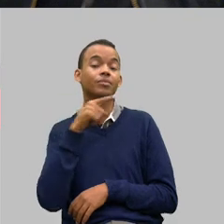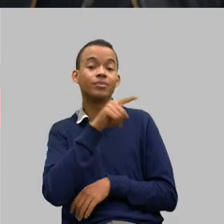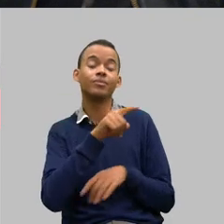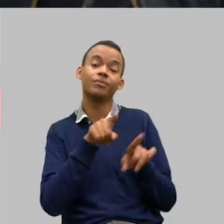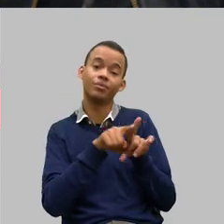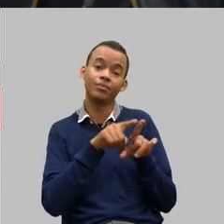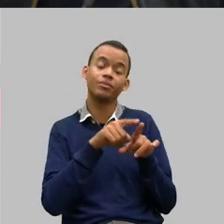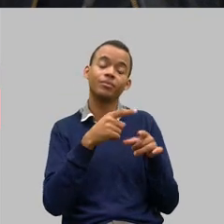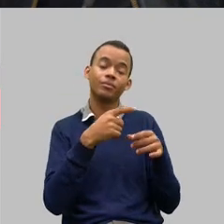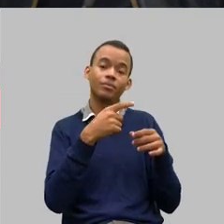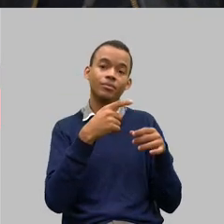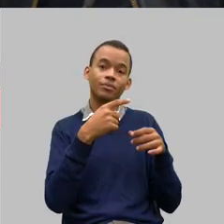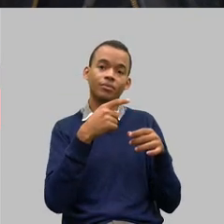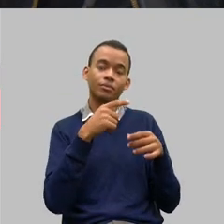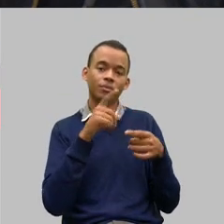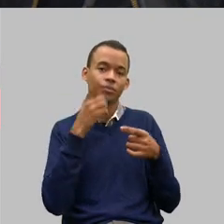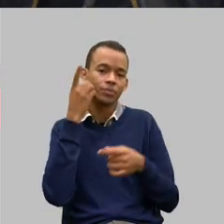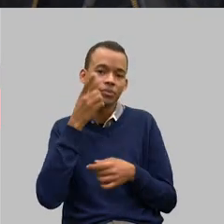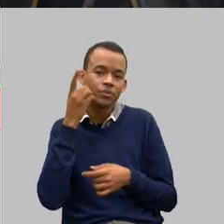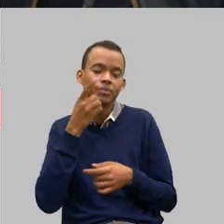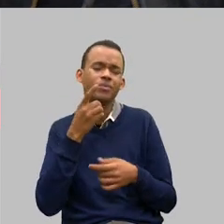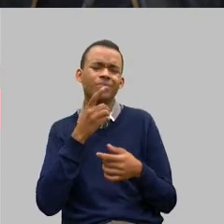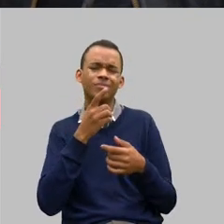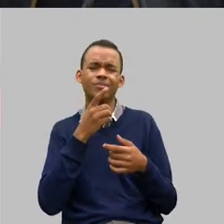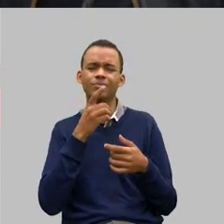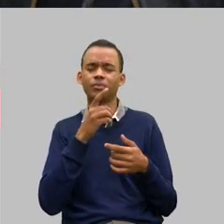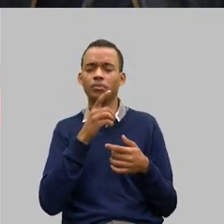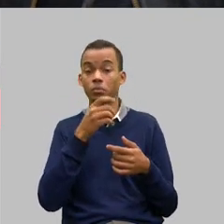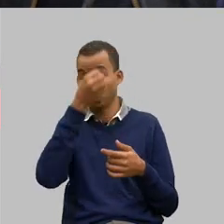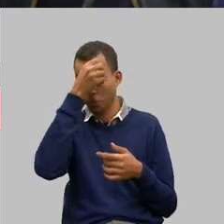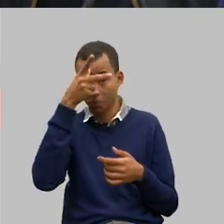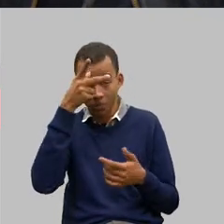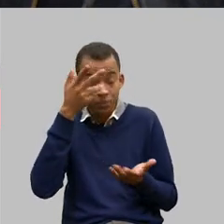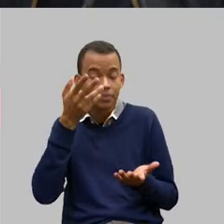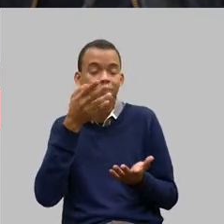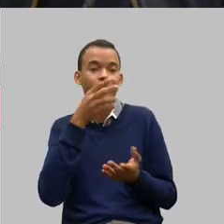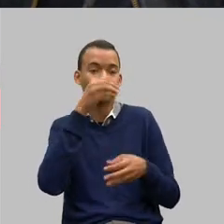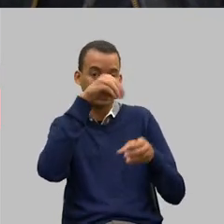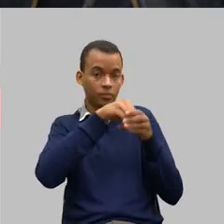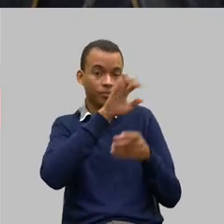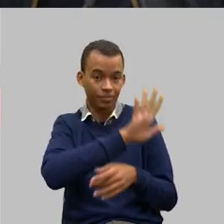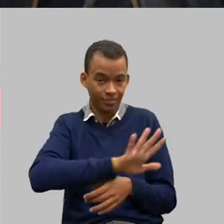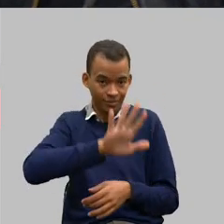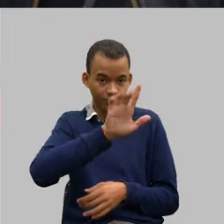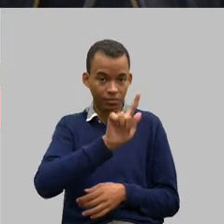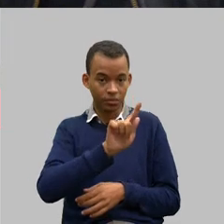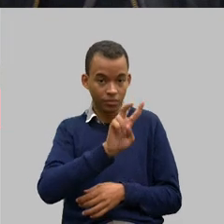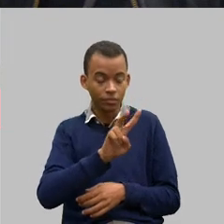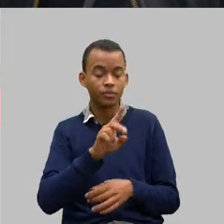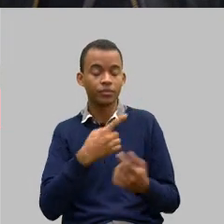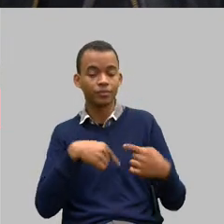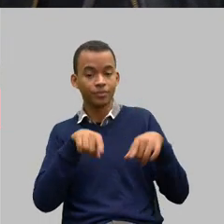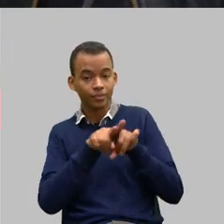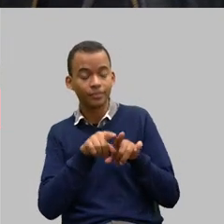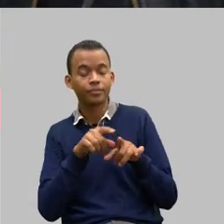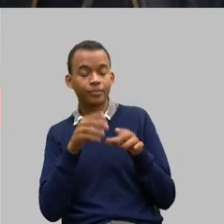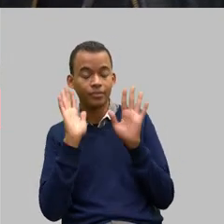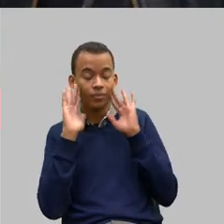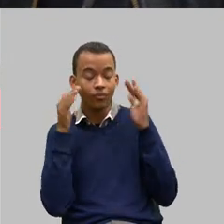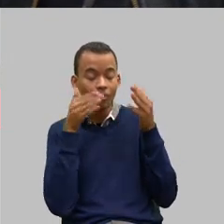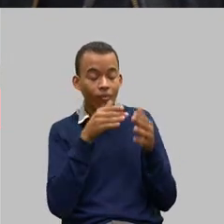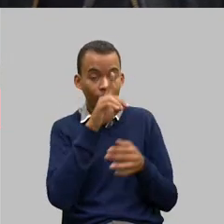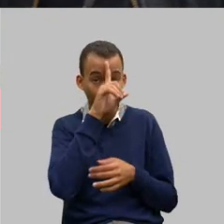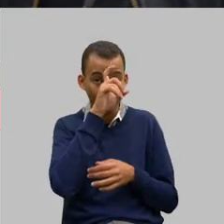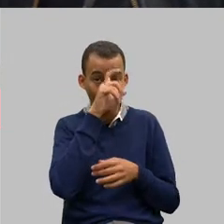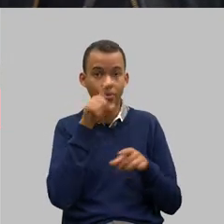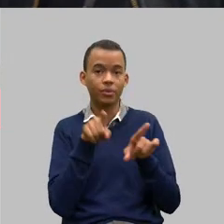também Deputado Ílio Deputado Euclides o prefeito André também de Governador Valadares todos envolvidos nessa nessa